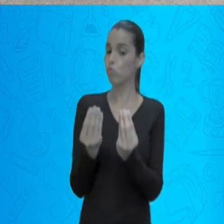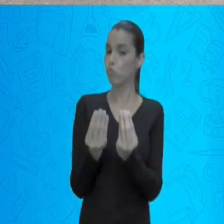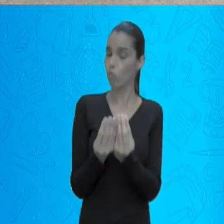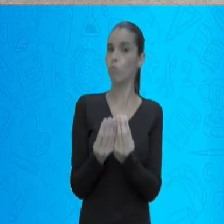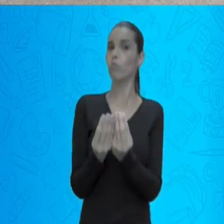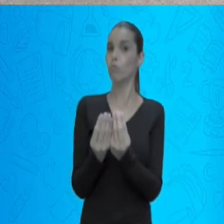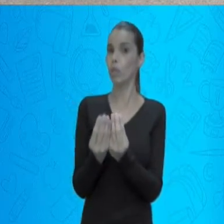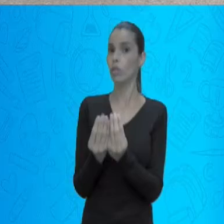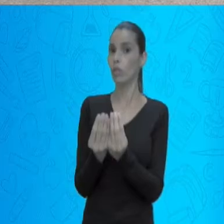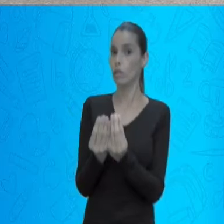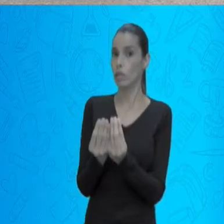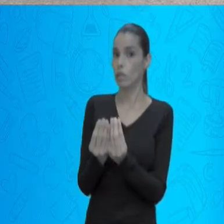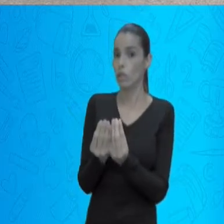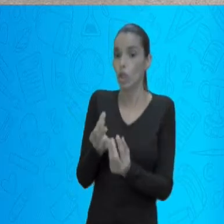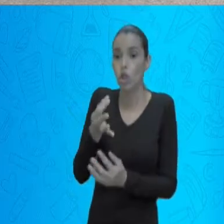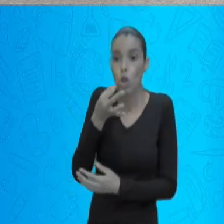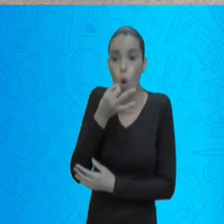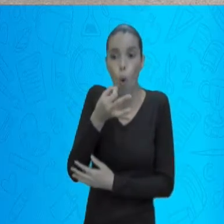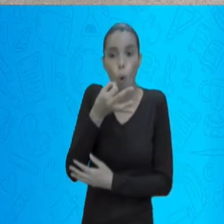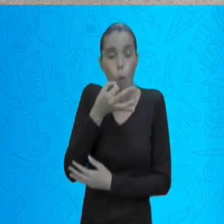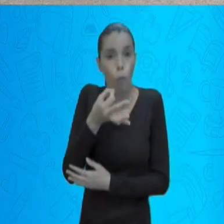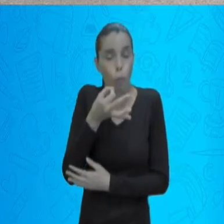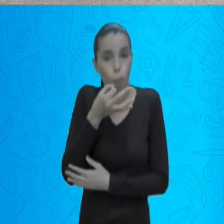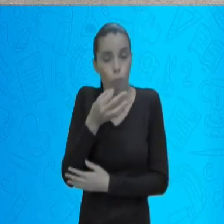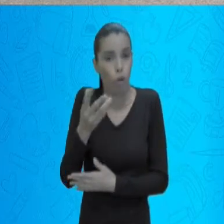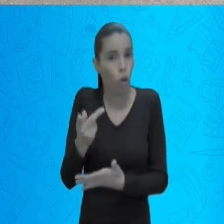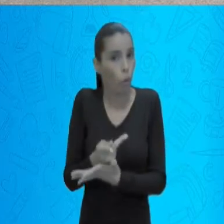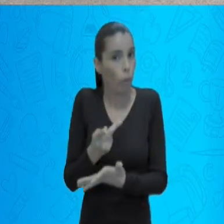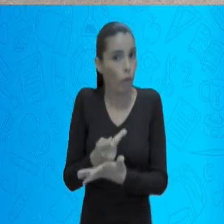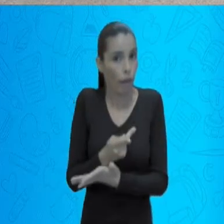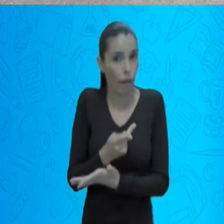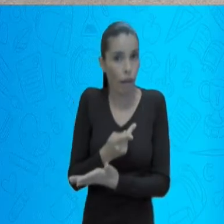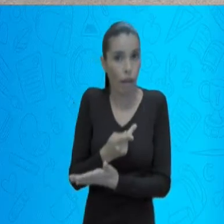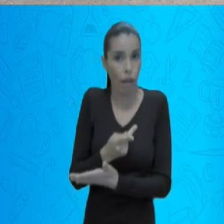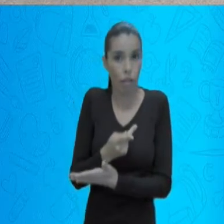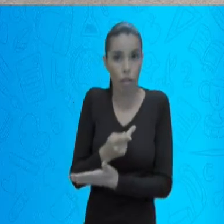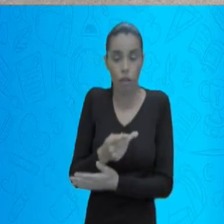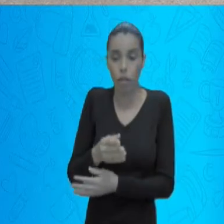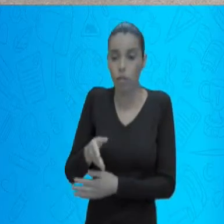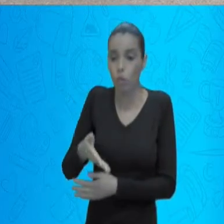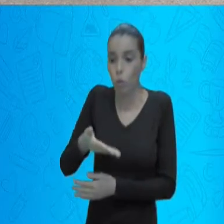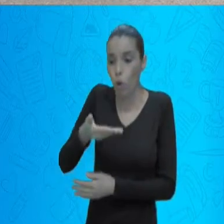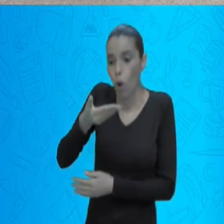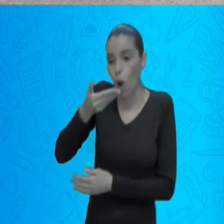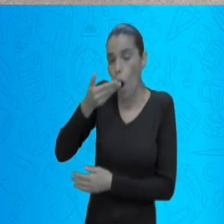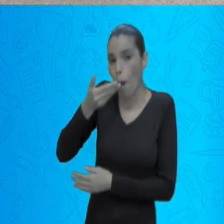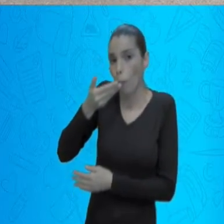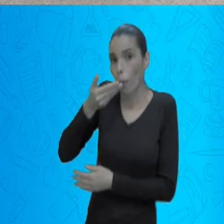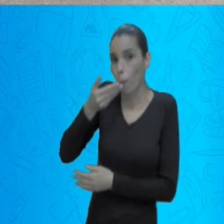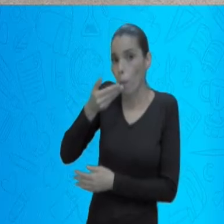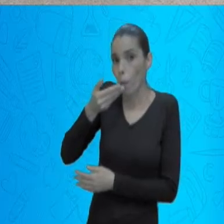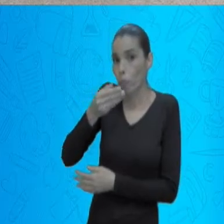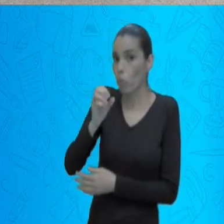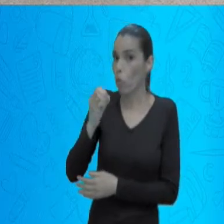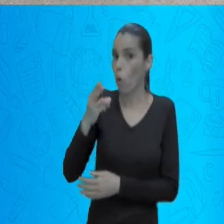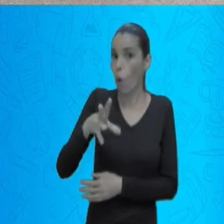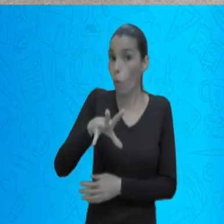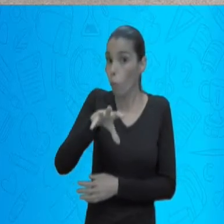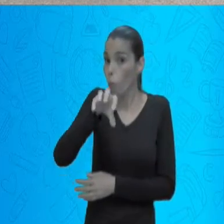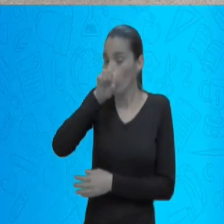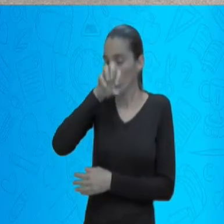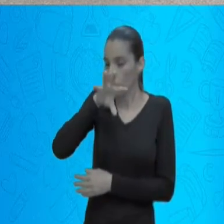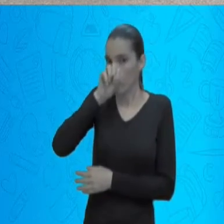seu palpite e cheirar ou levar à boca, né, para